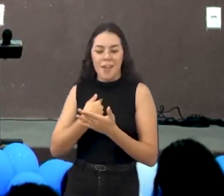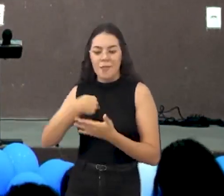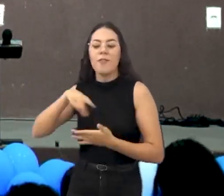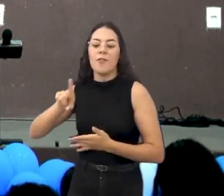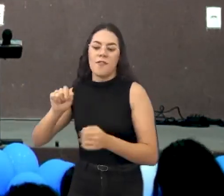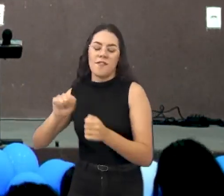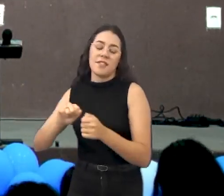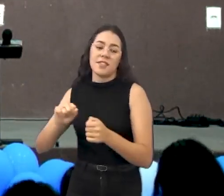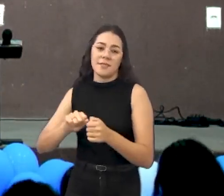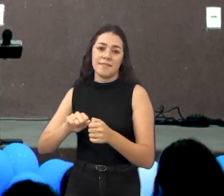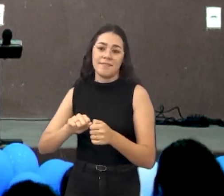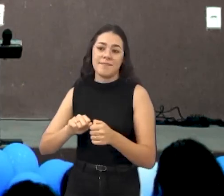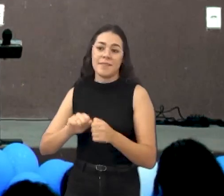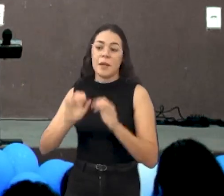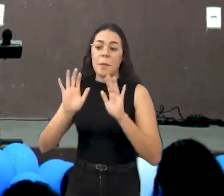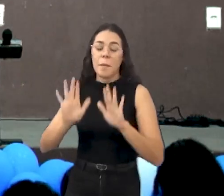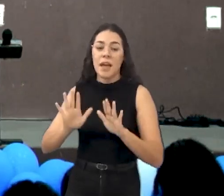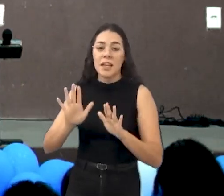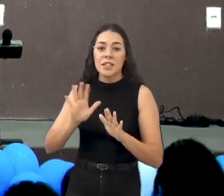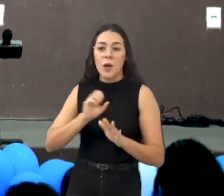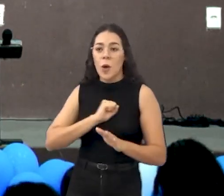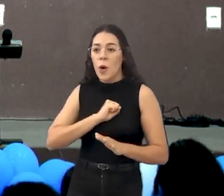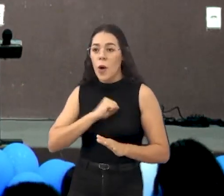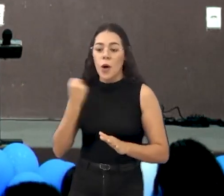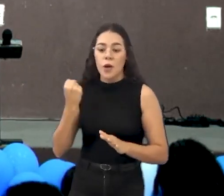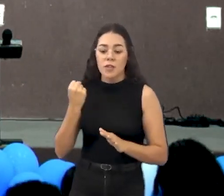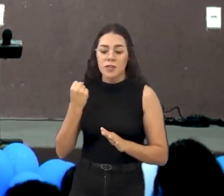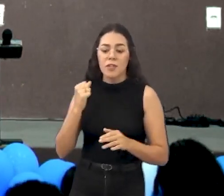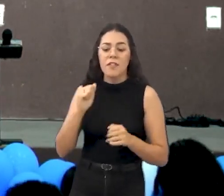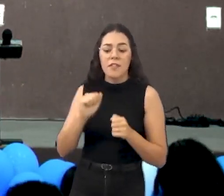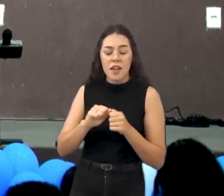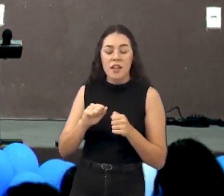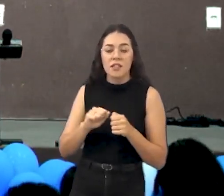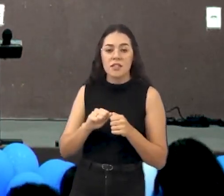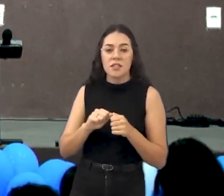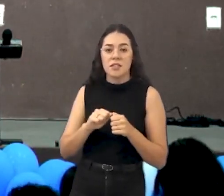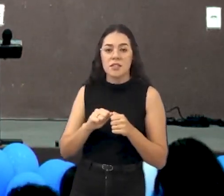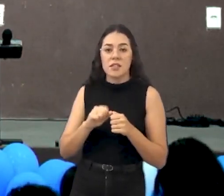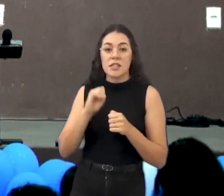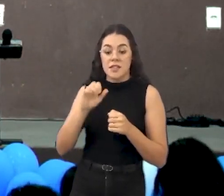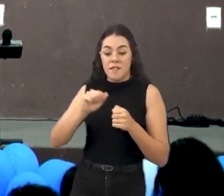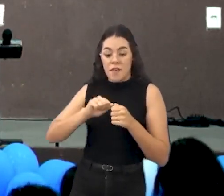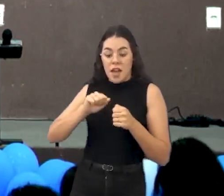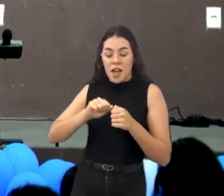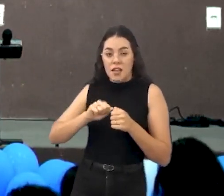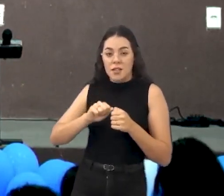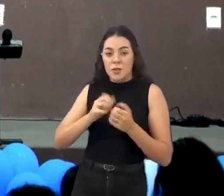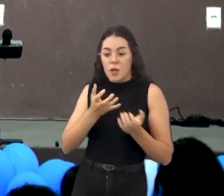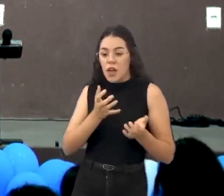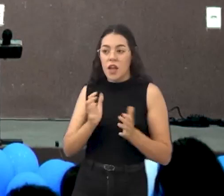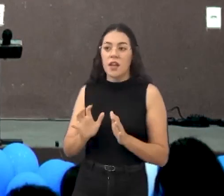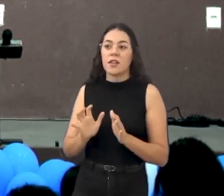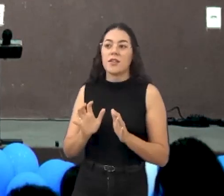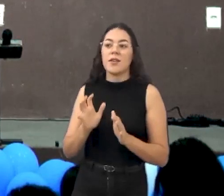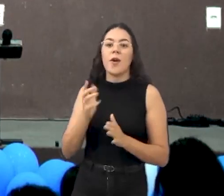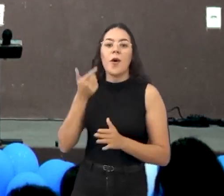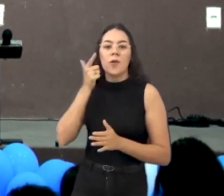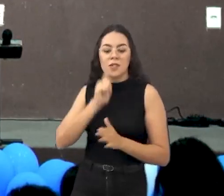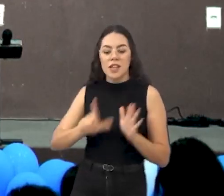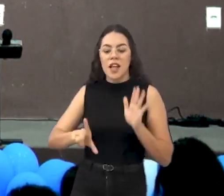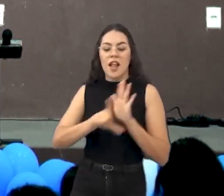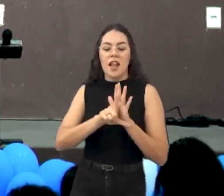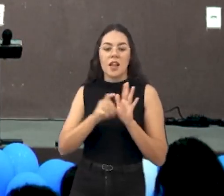faço, mas o que odeio, isso faço. E se eu faço o que não quero, eu consinto com a lei que é